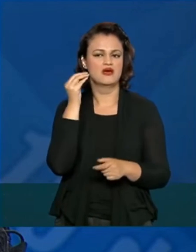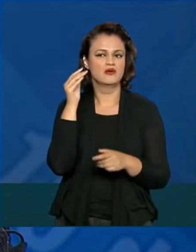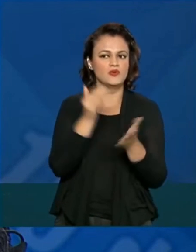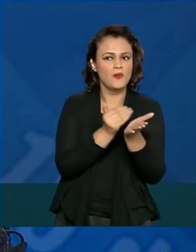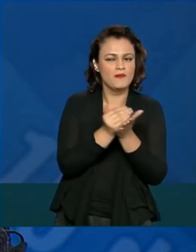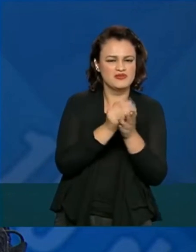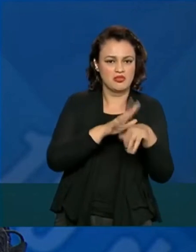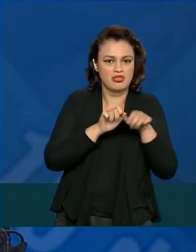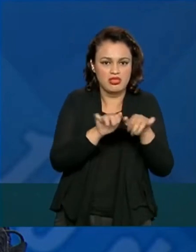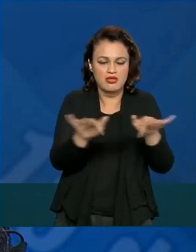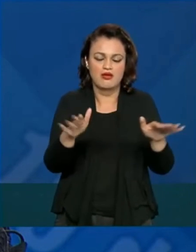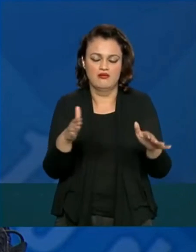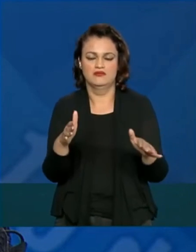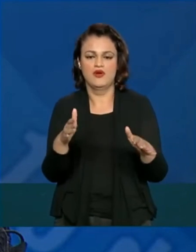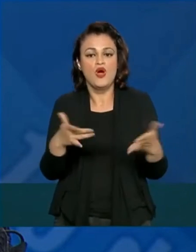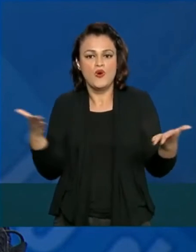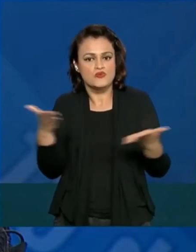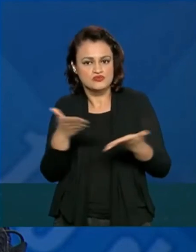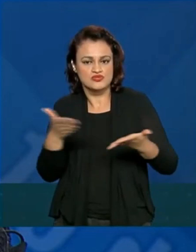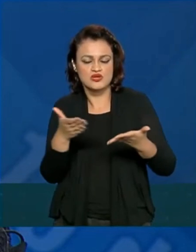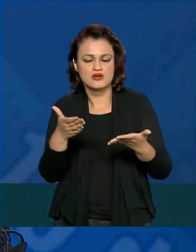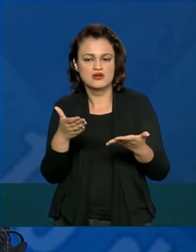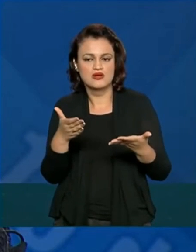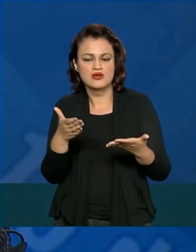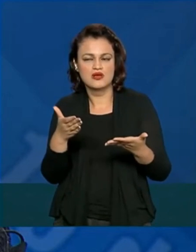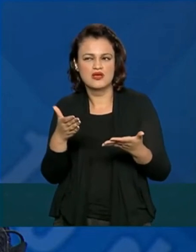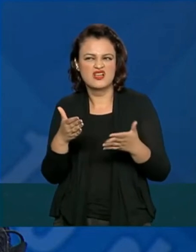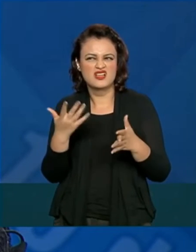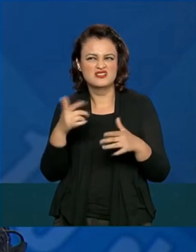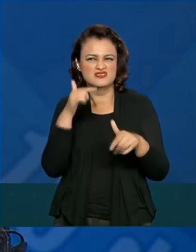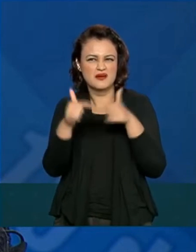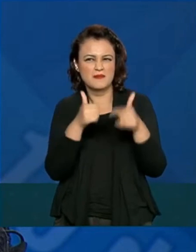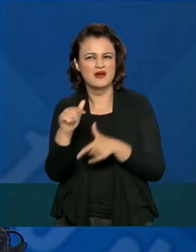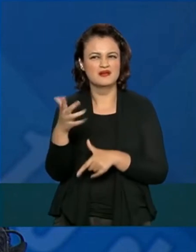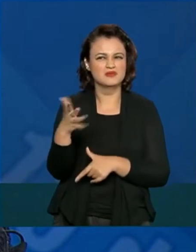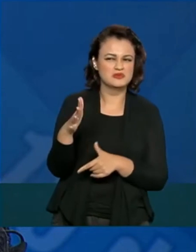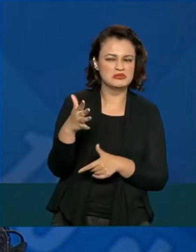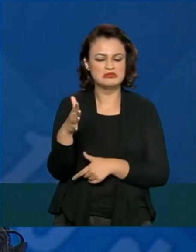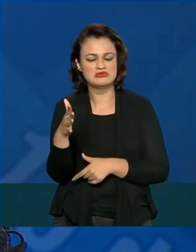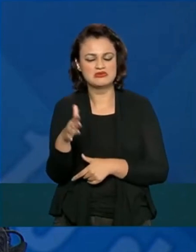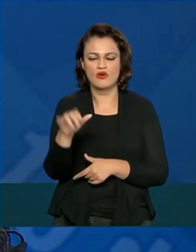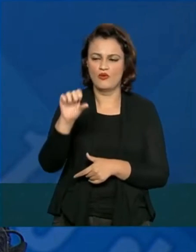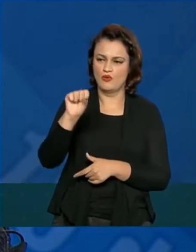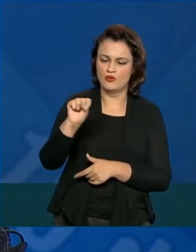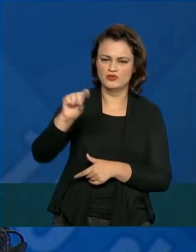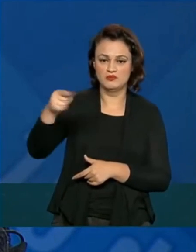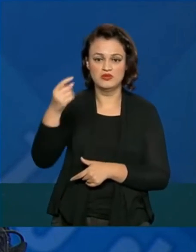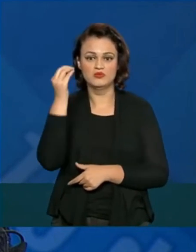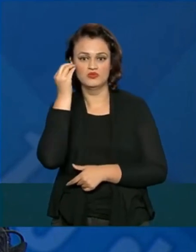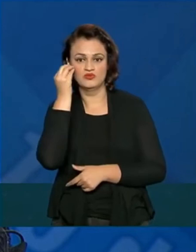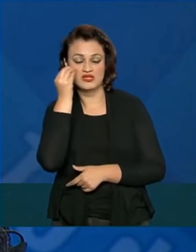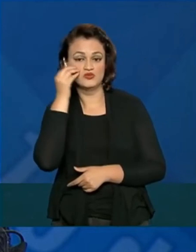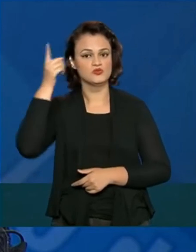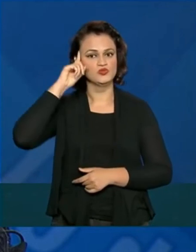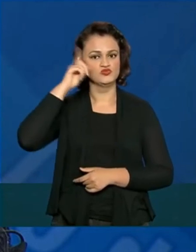da pandemia. Hoje, eles atuam com uma média de realização de 8 mil exames por